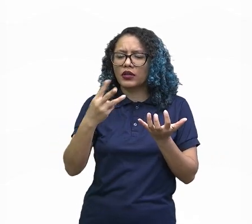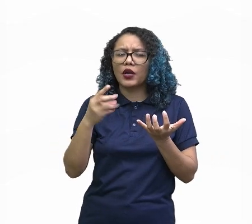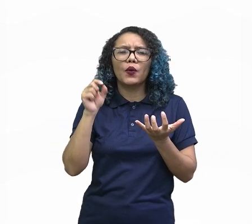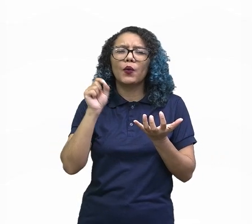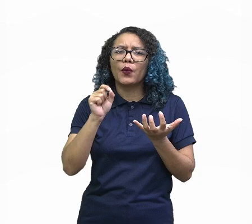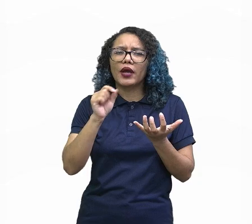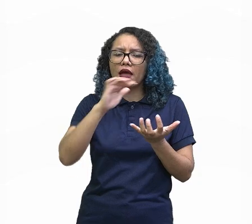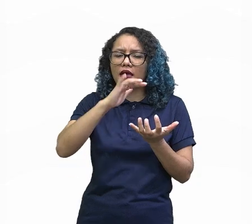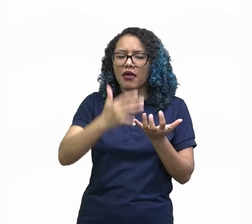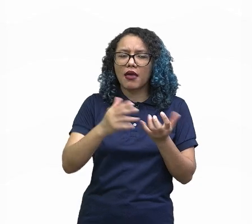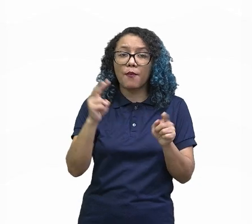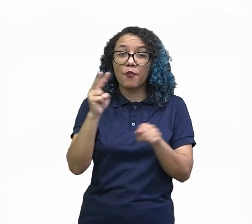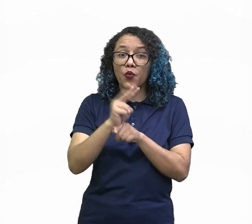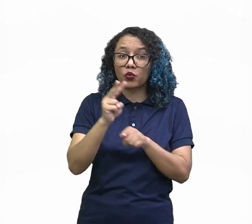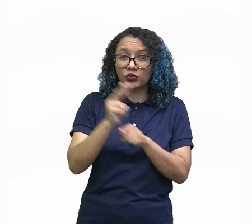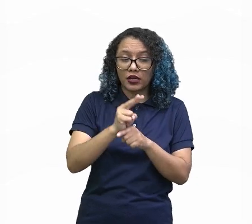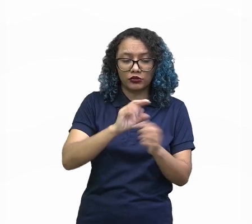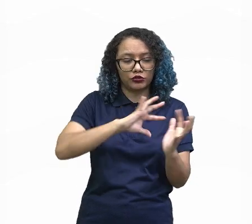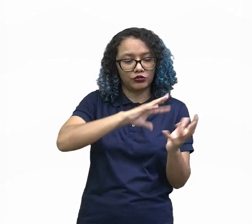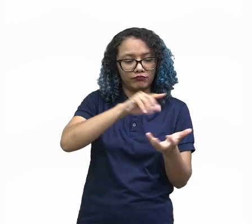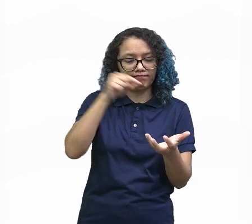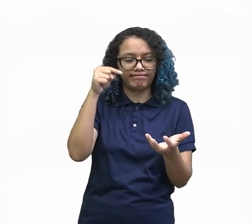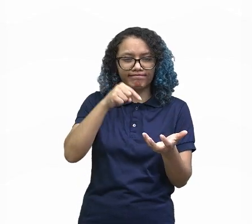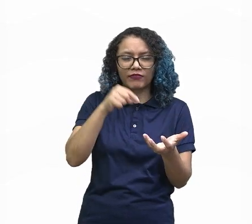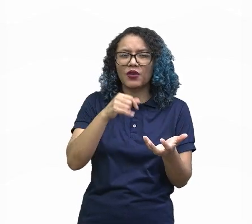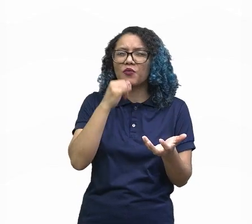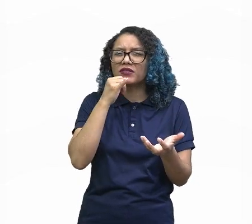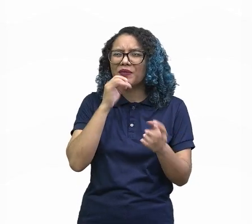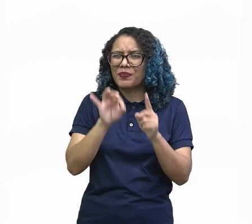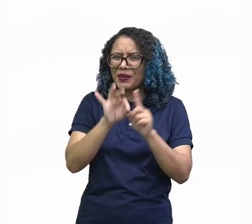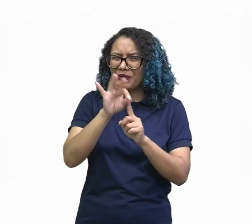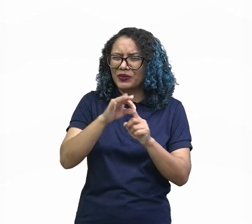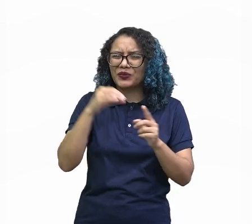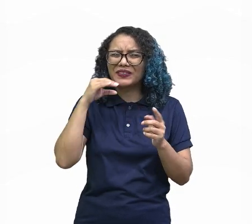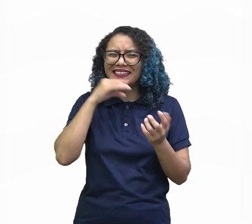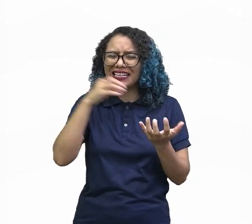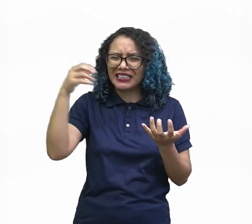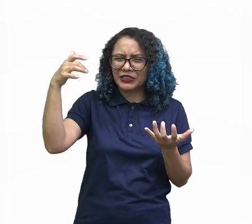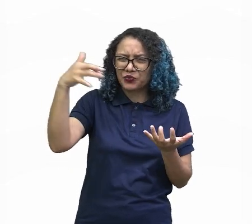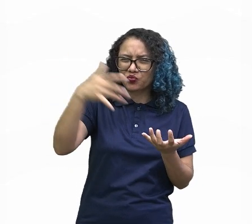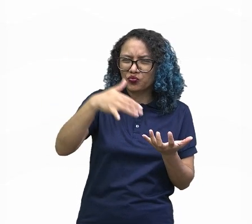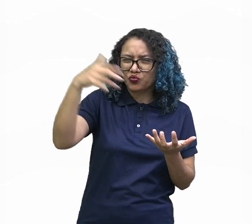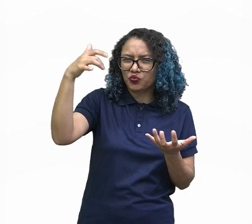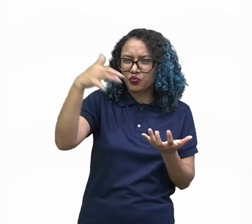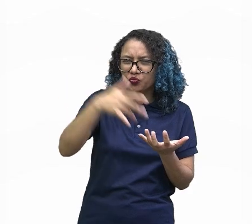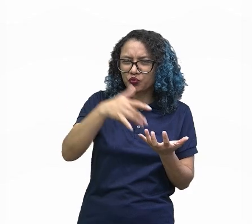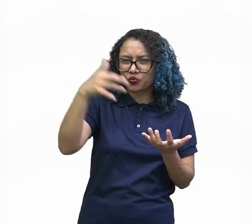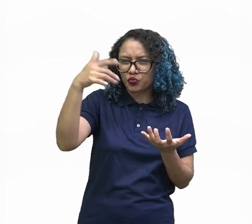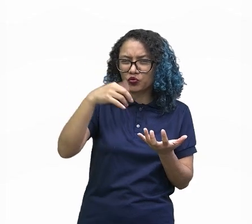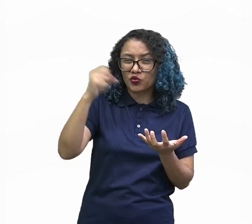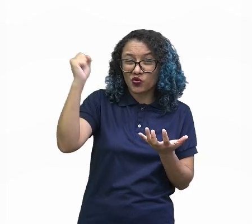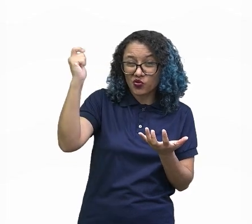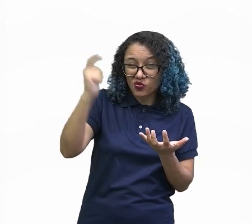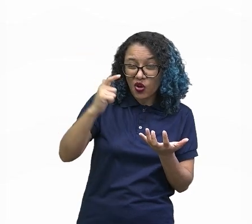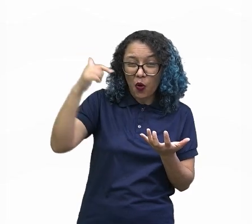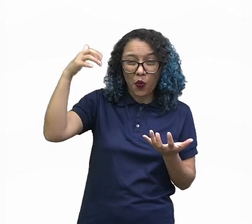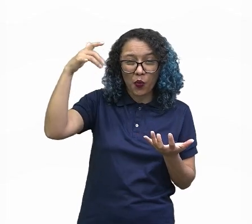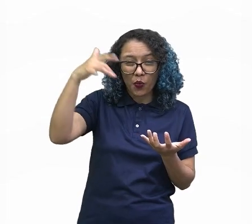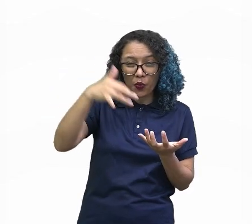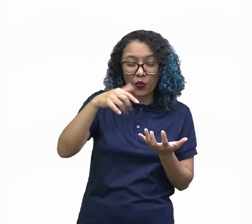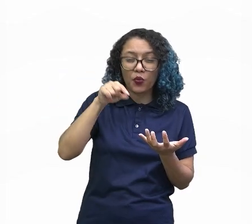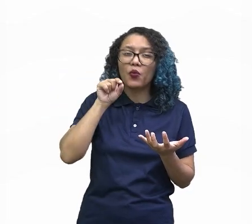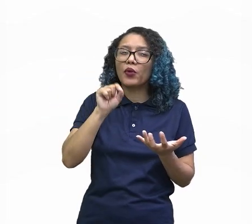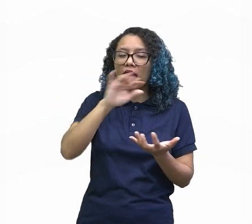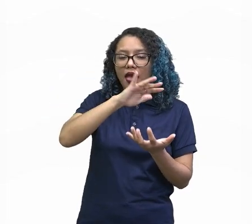protege, né, o nosso planeta das altas temperaturas, da incidência de raios solares, né? Se a